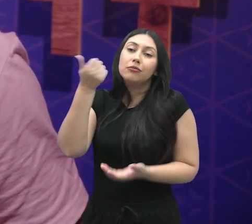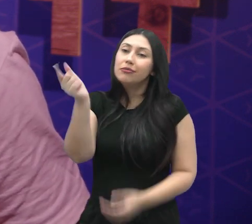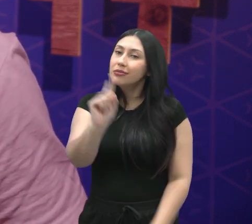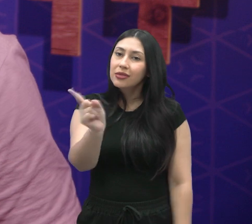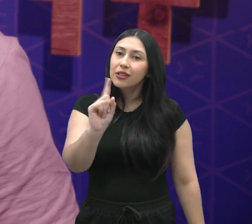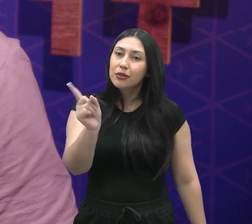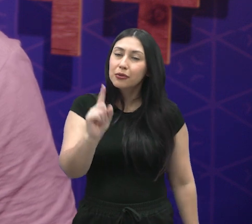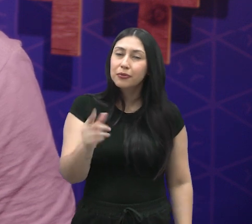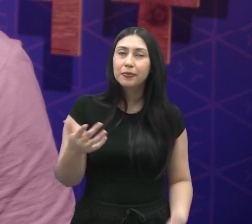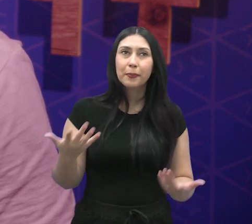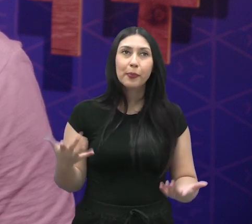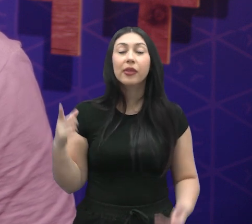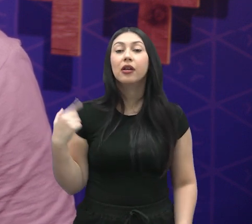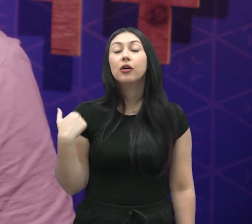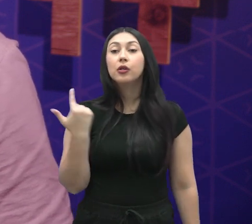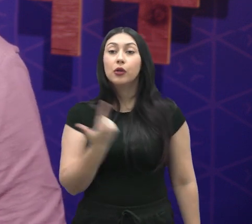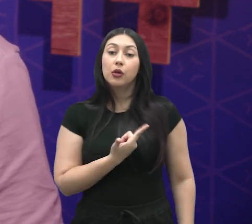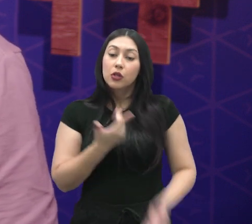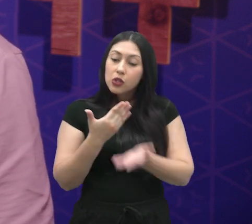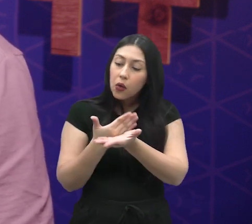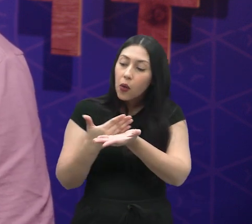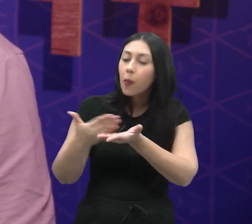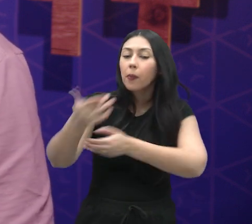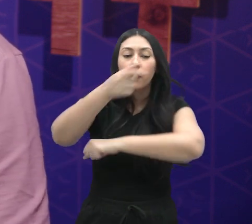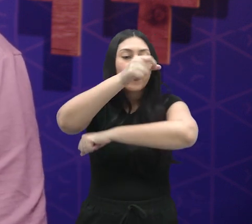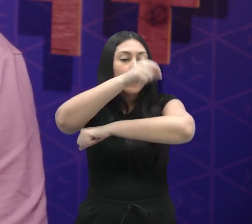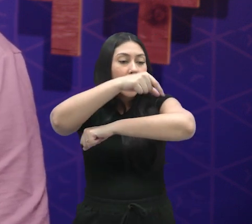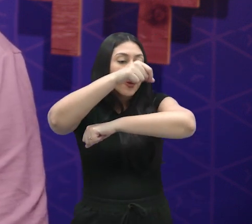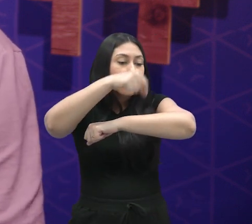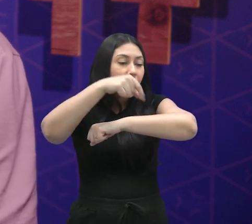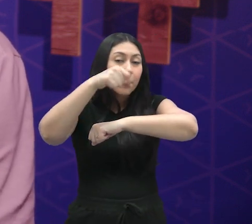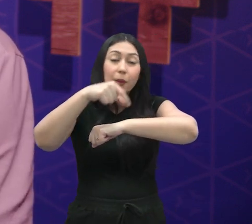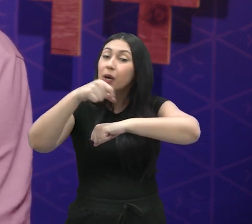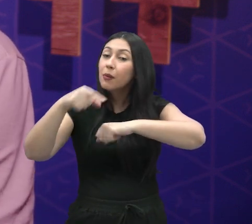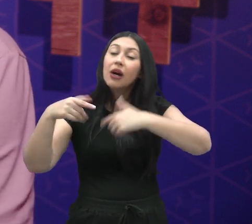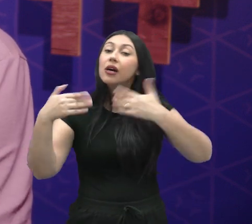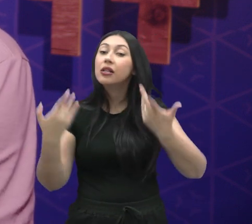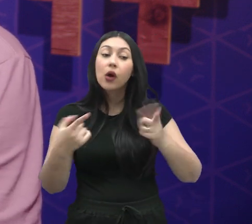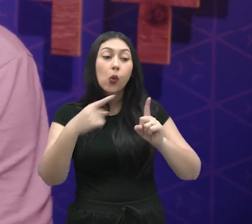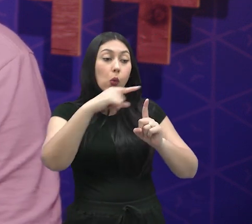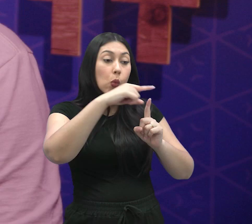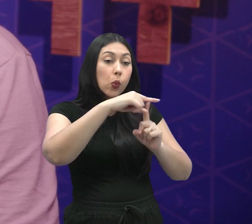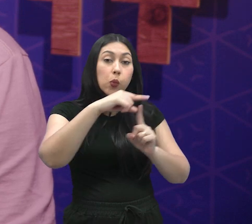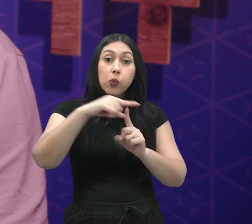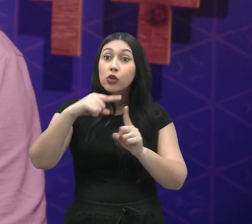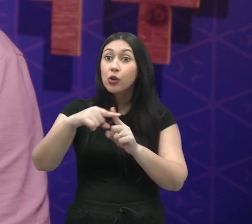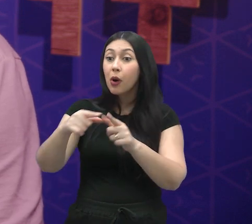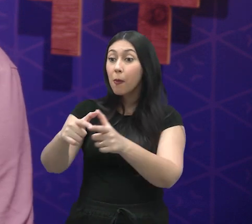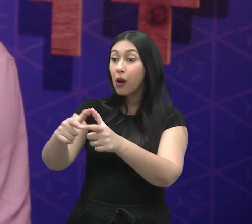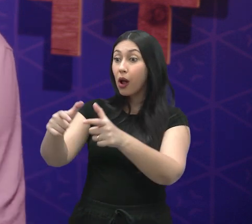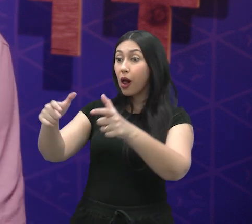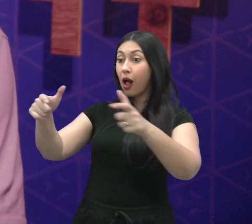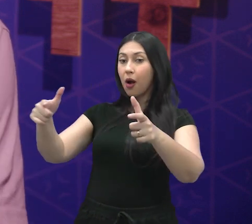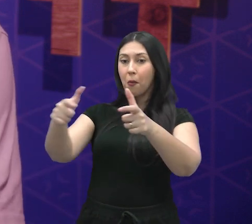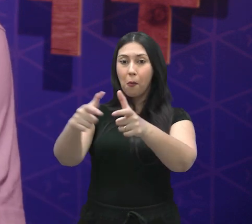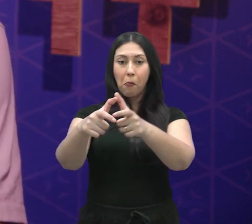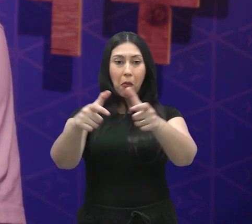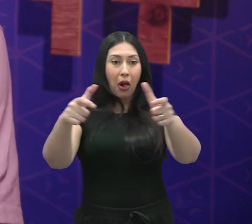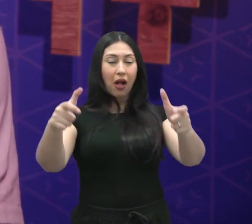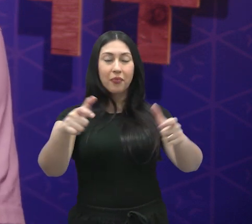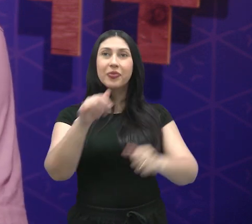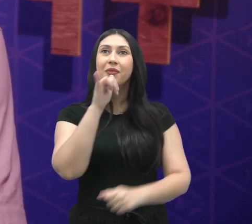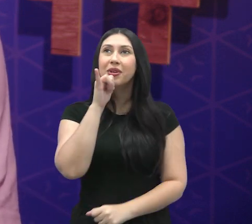plantar. A gente passou a plantar e o número dessas espécies aumentou. Então, por